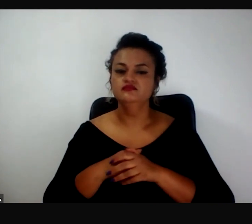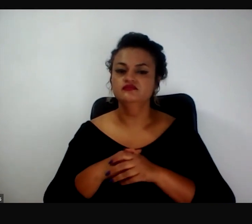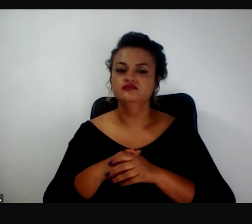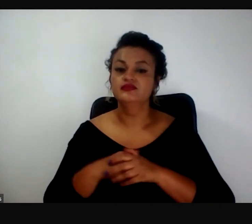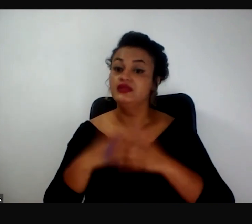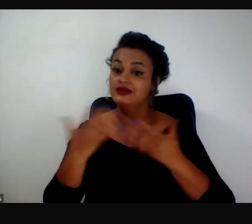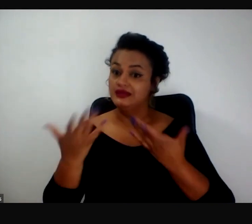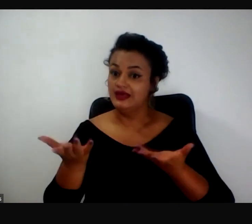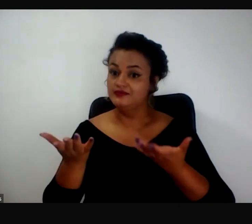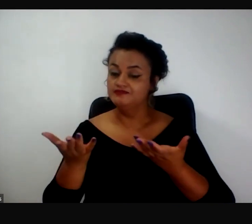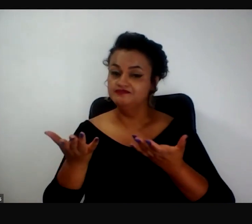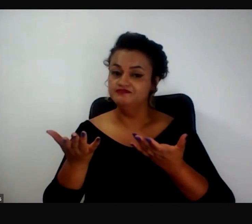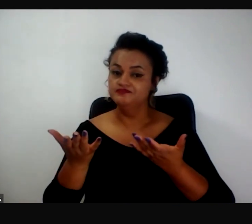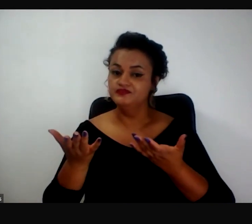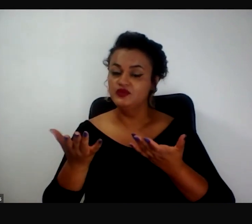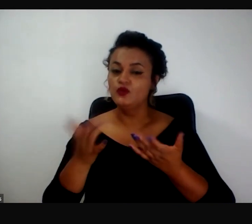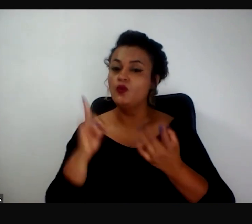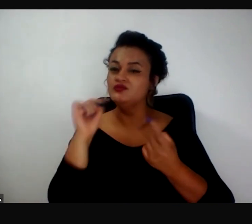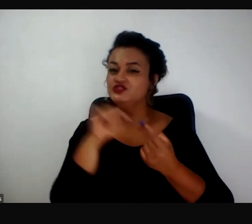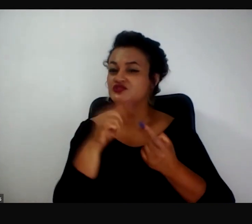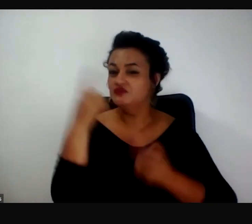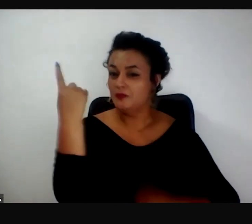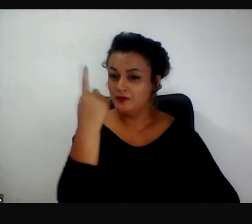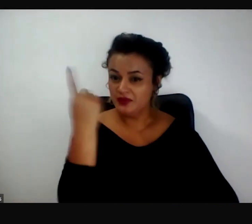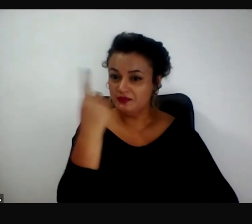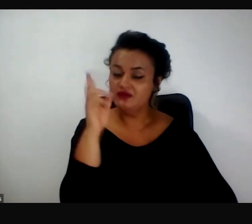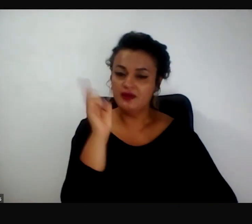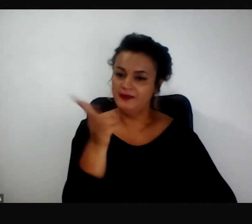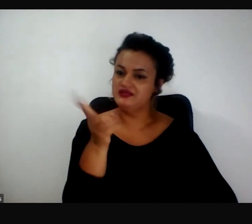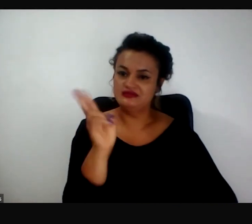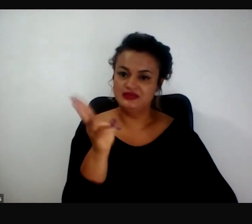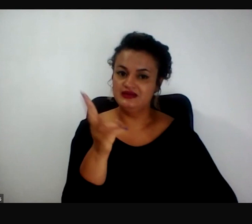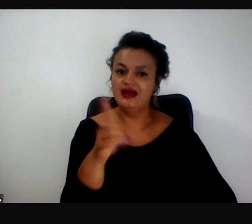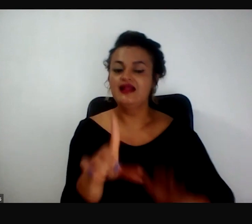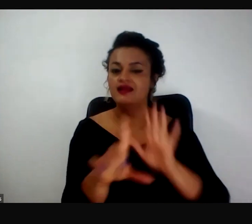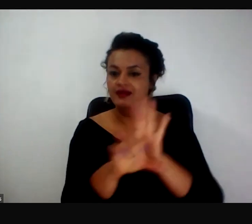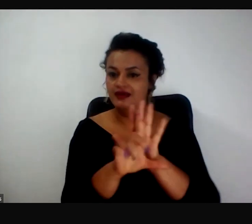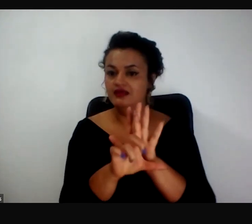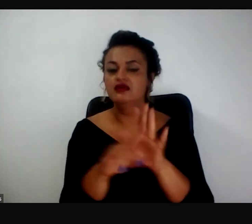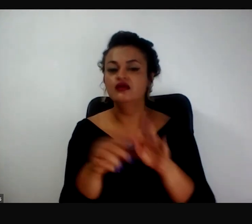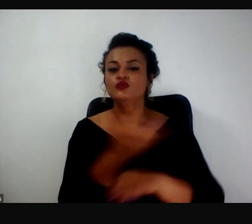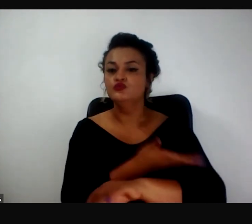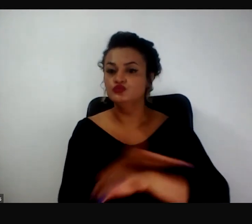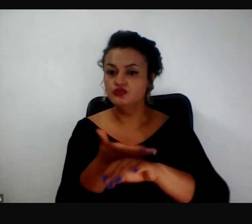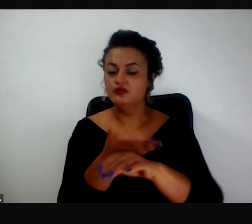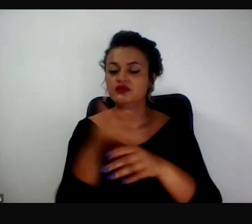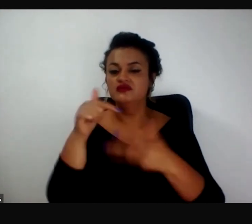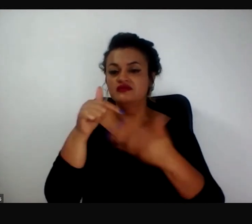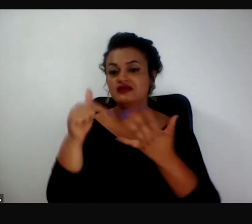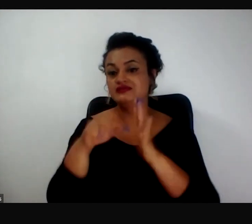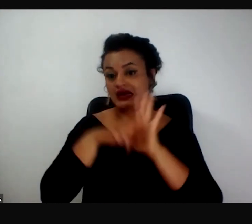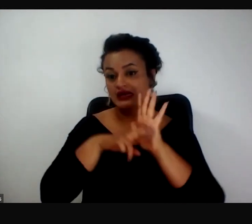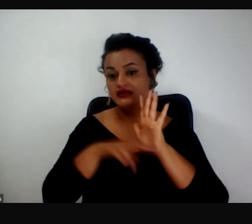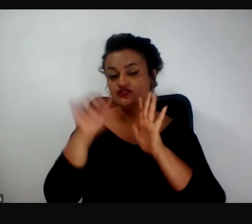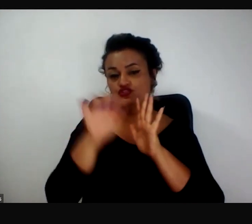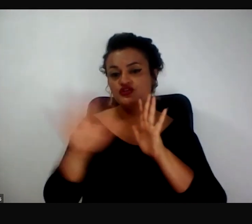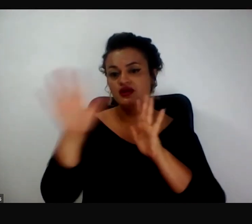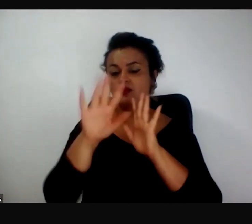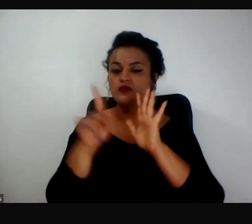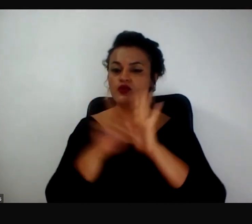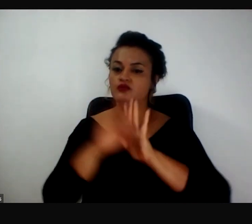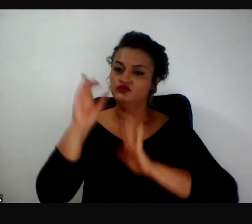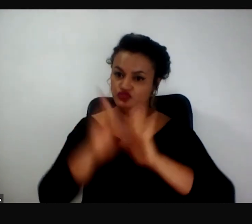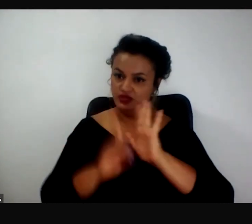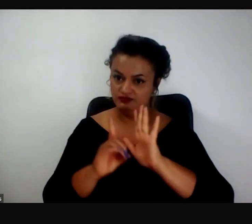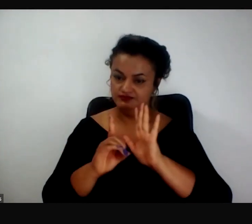Ainda a ideia primária é a mesma. A lei, a costume e os princípios gerais do direito.